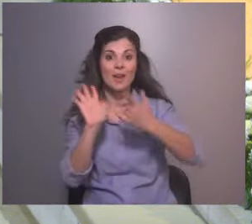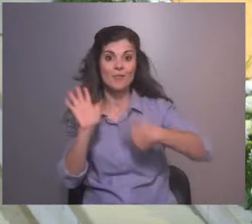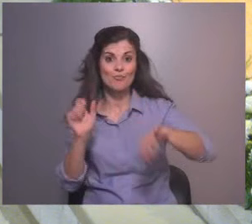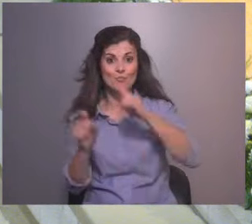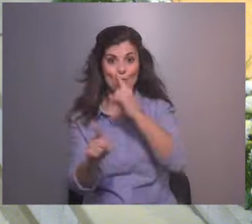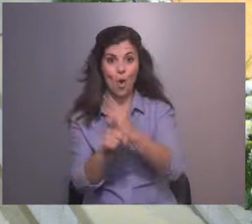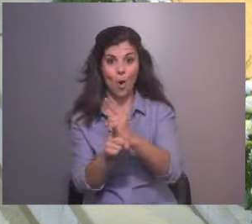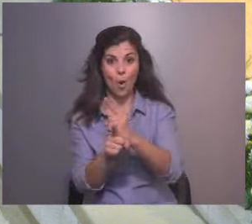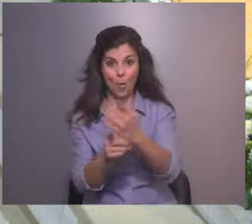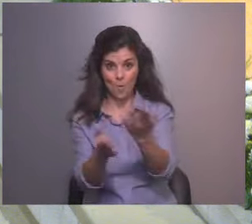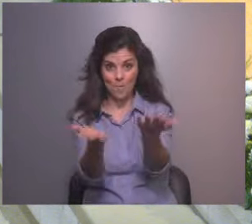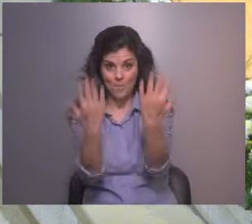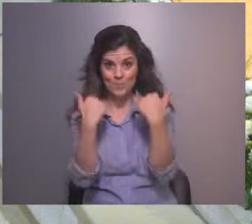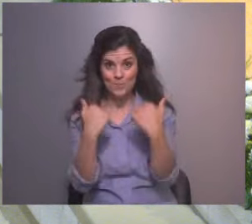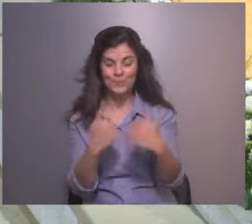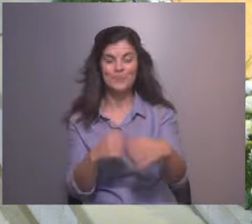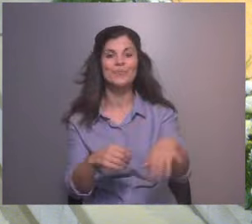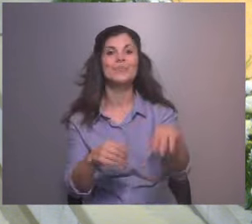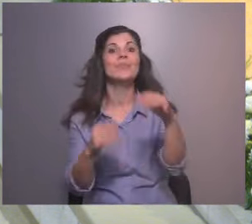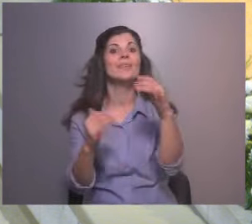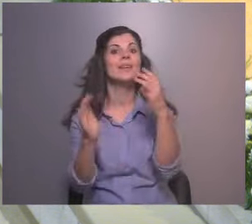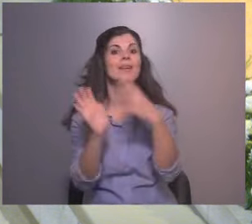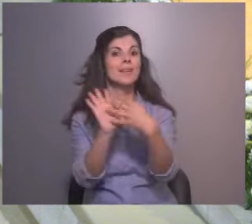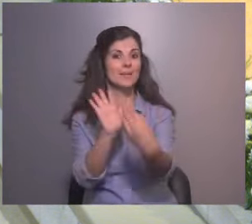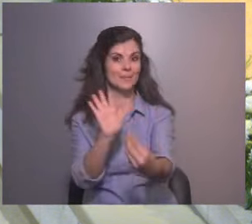aleluia,